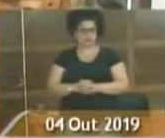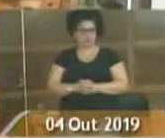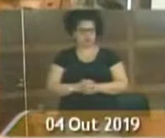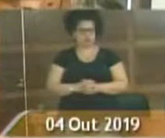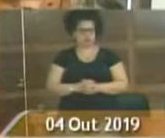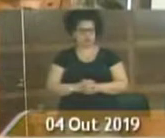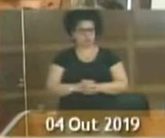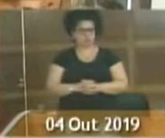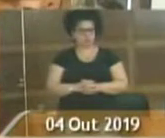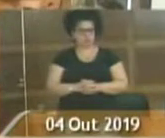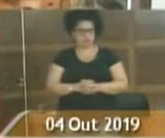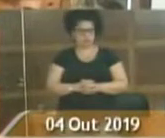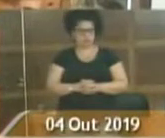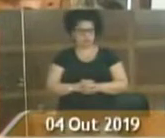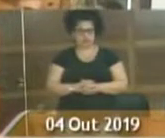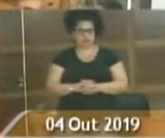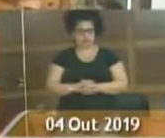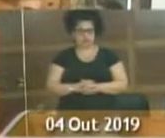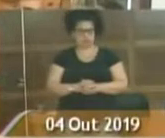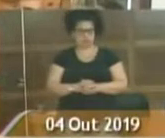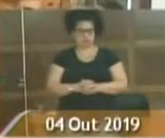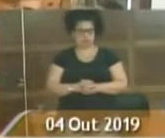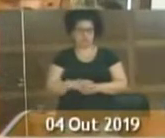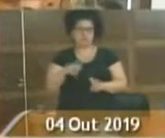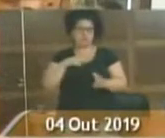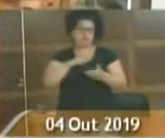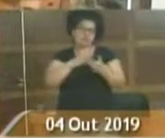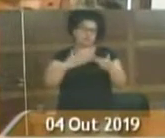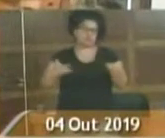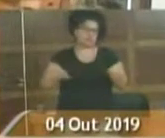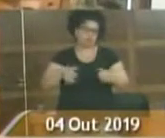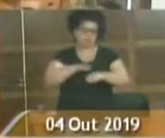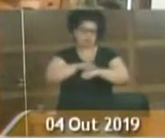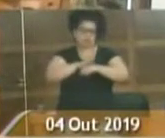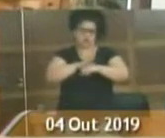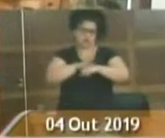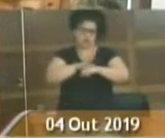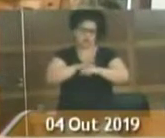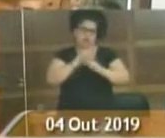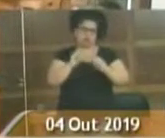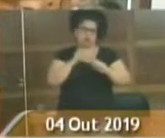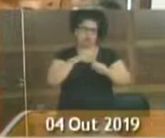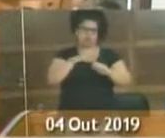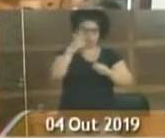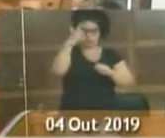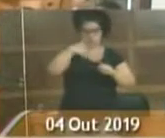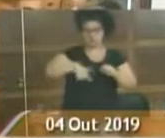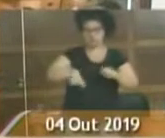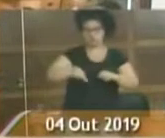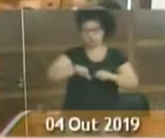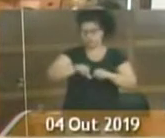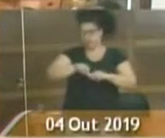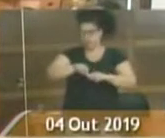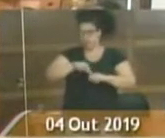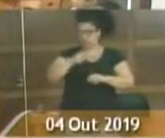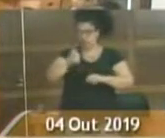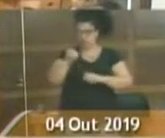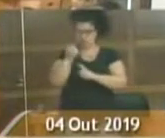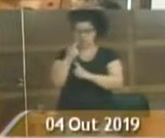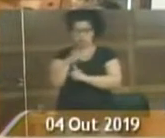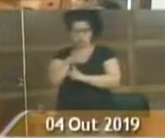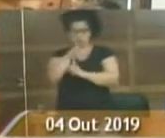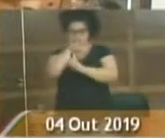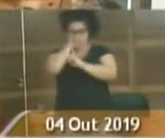forma localizada, a forma respiratória e a forma sistêmica, entendeu? Então já afetou a parte respiratória dele.